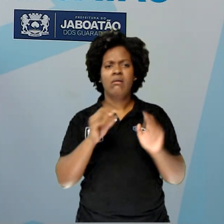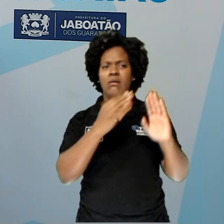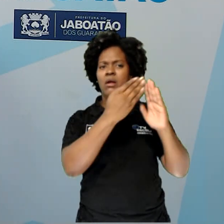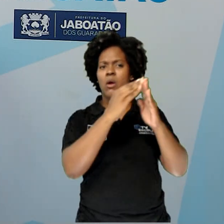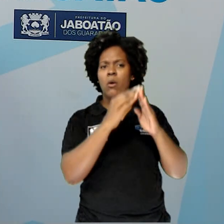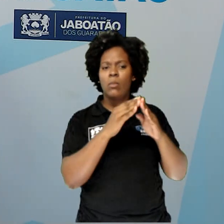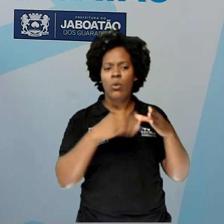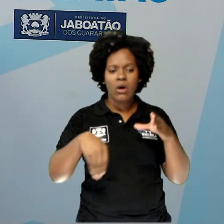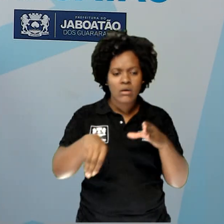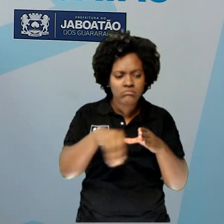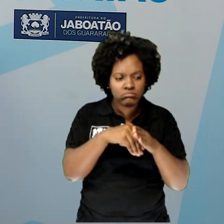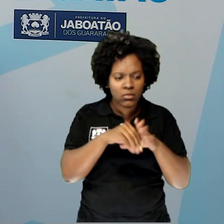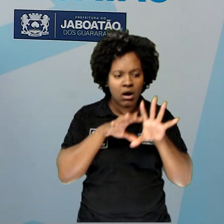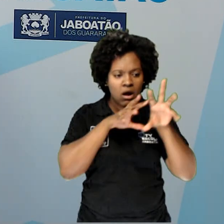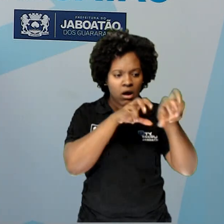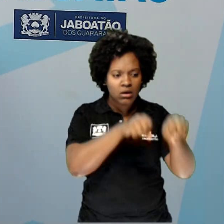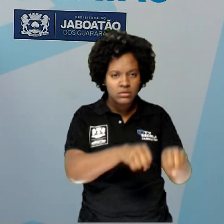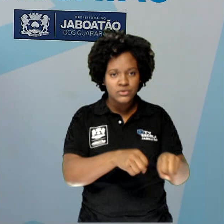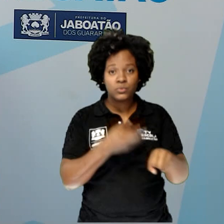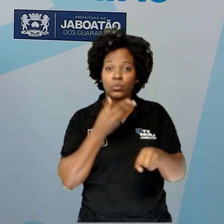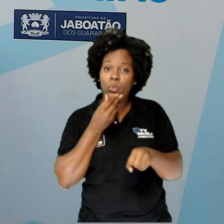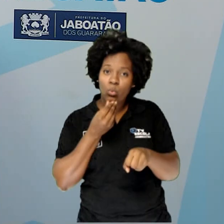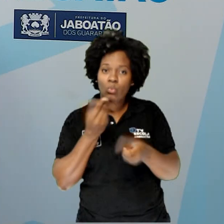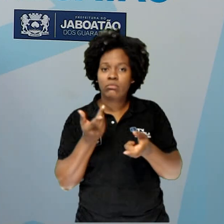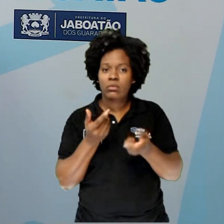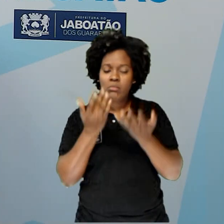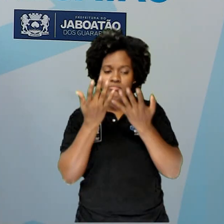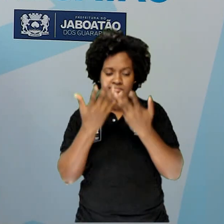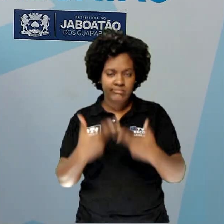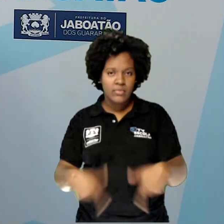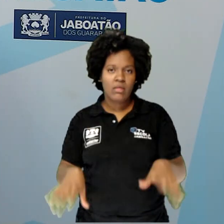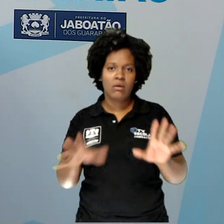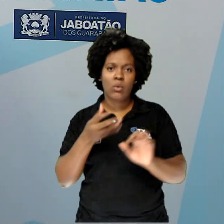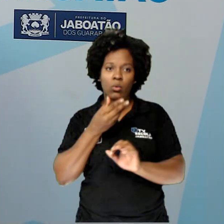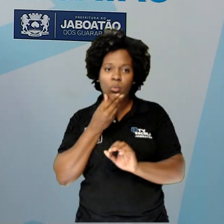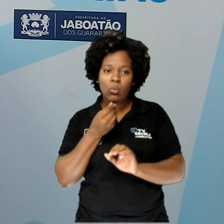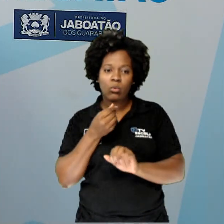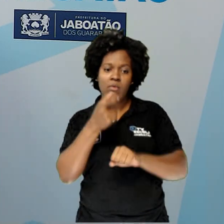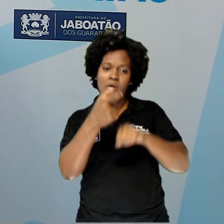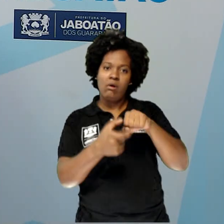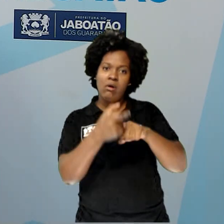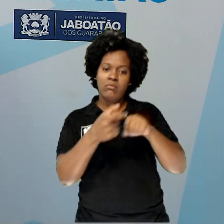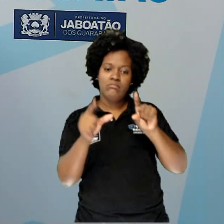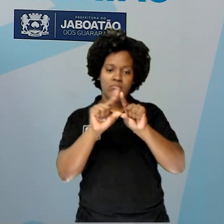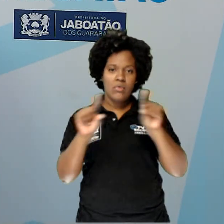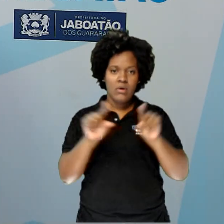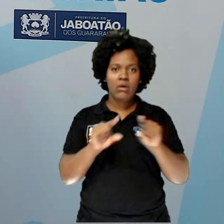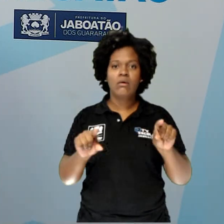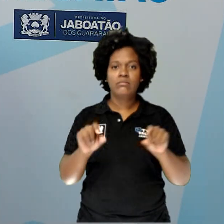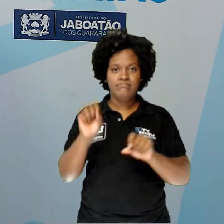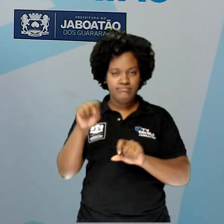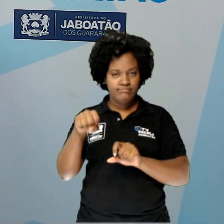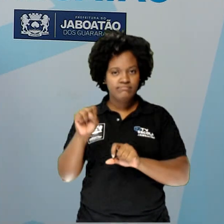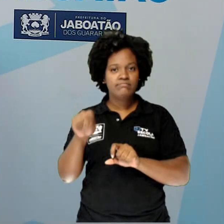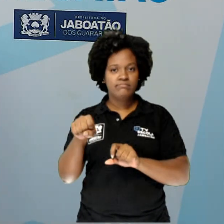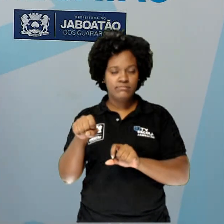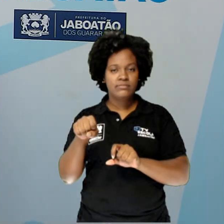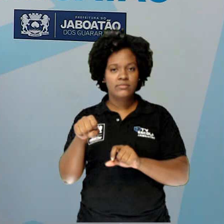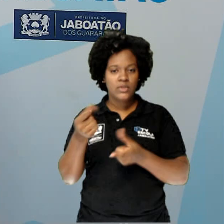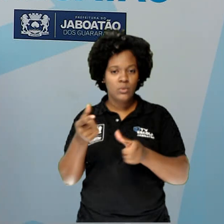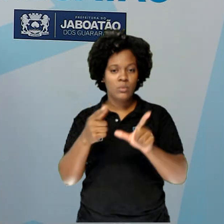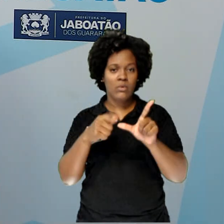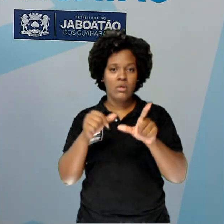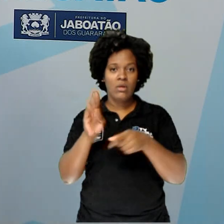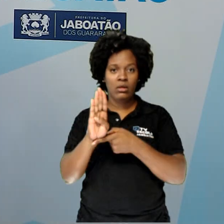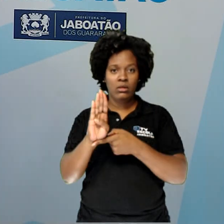entre feras? O homem. Então, naturalmente, o homem é o sujeito da nossa oração, sim. Logo, o item